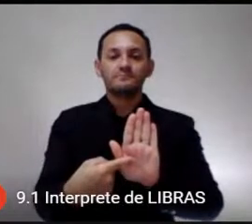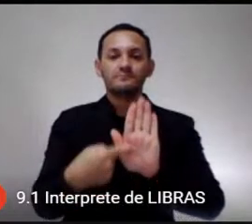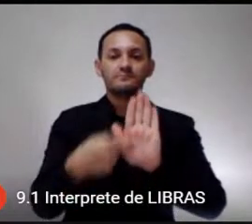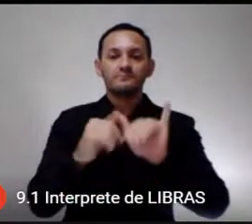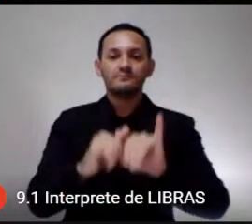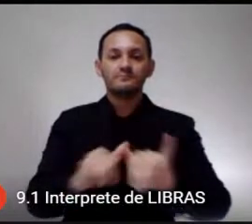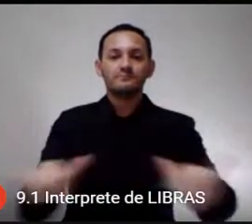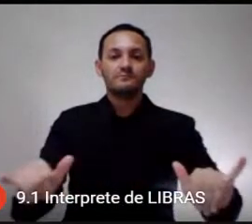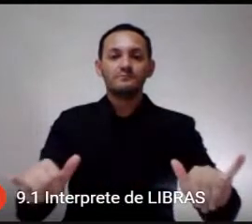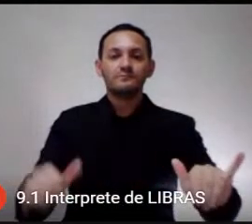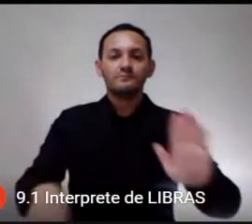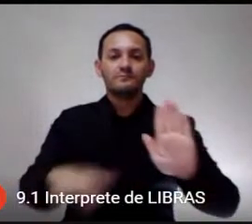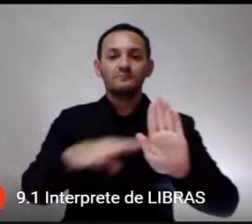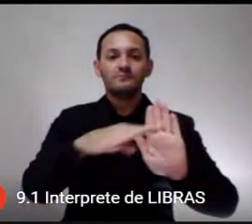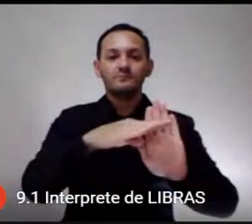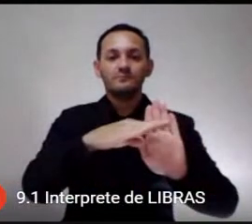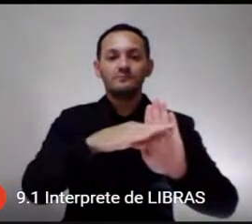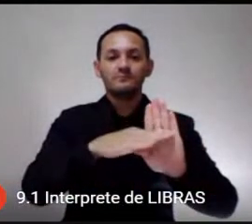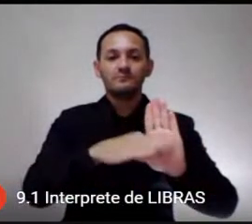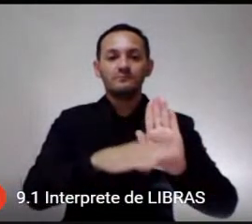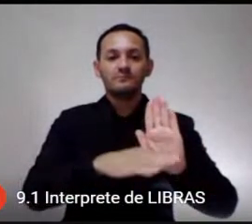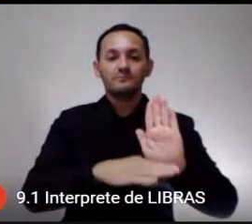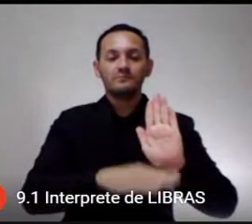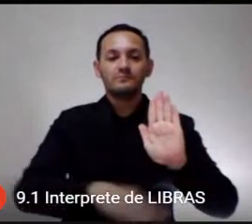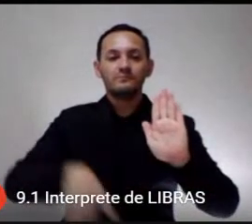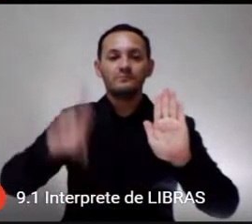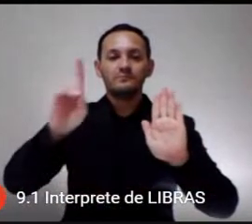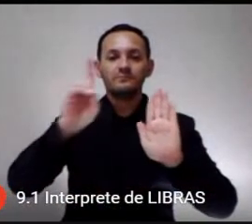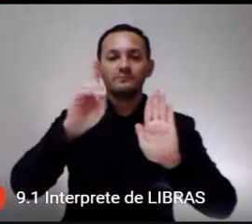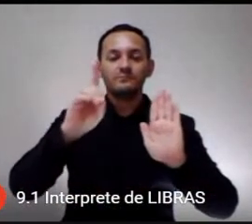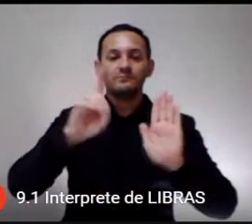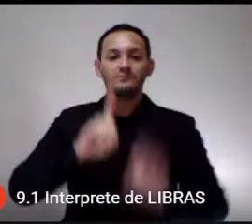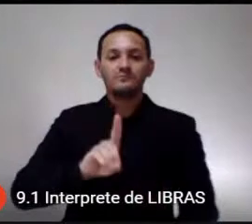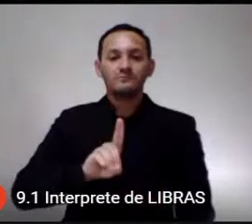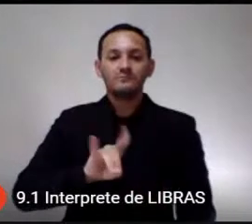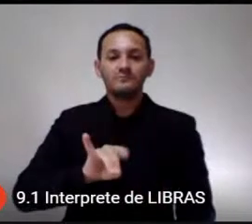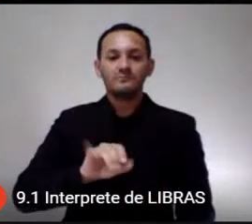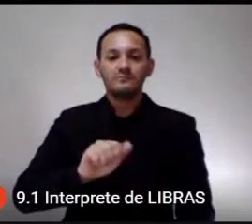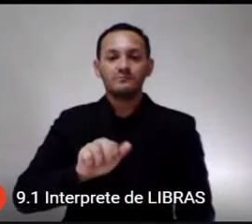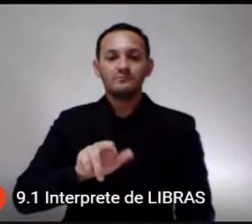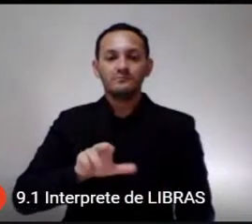publicada a lista no diário no dia